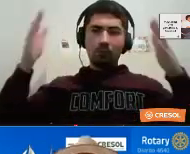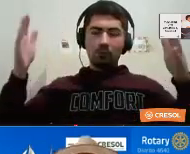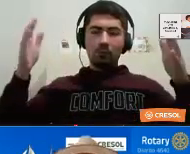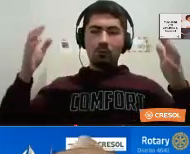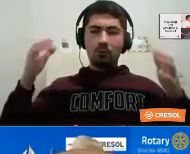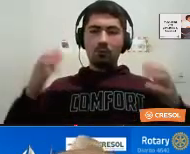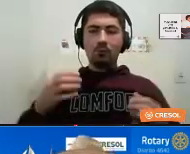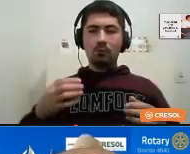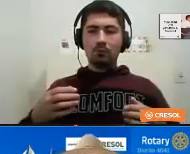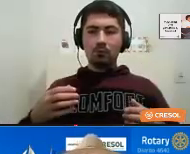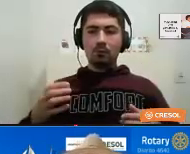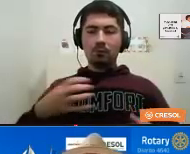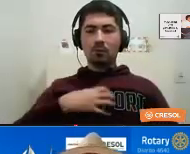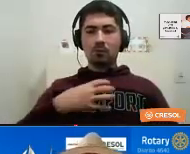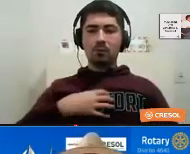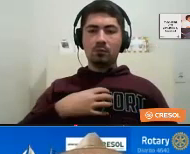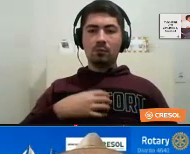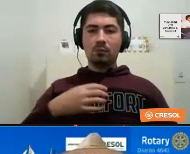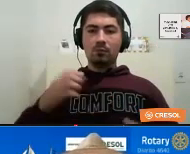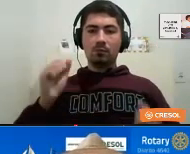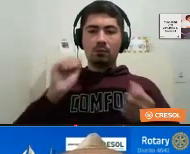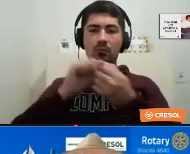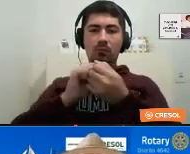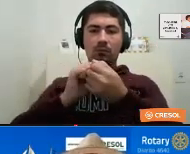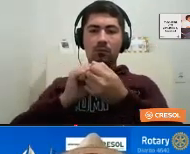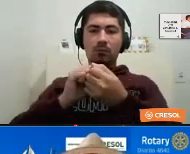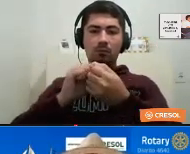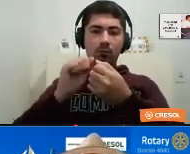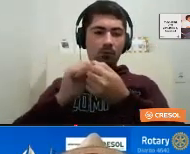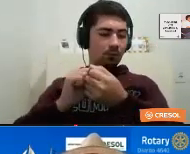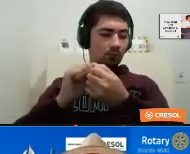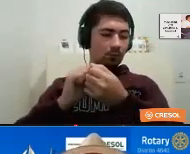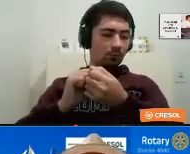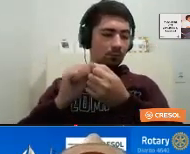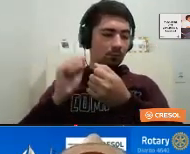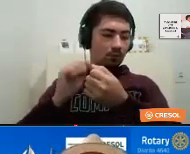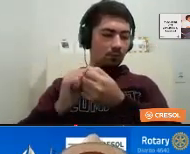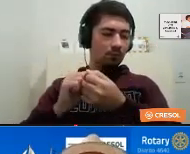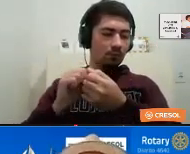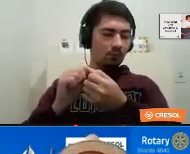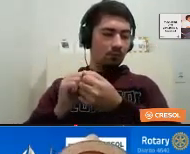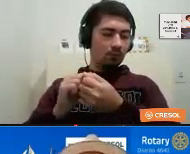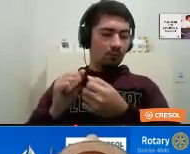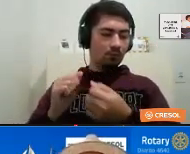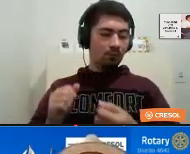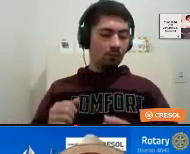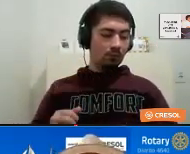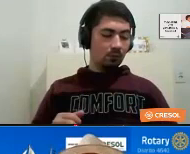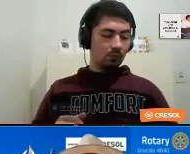sinto que Eduardo tem o dedinho dele. Parece que as coisas boas têm acontecido de uma maneira